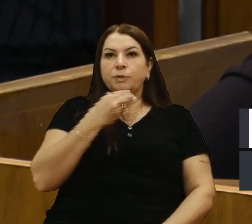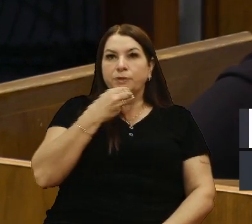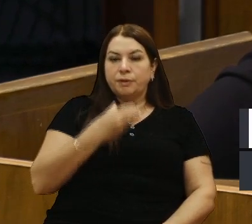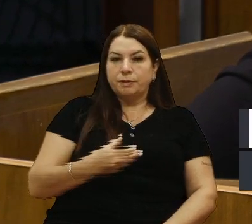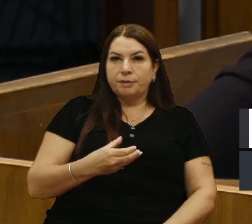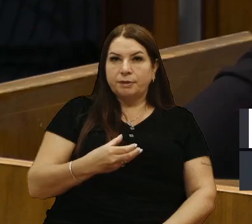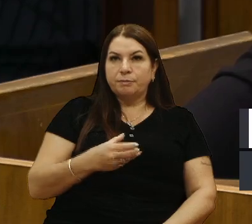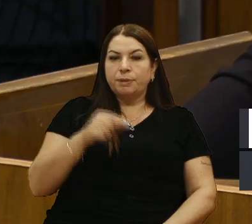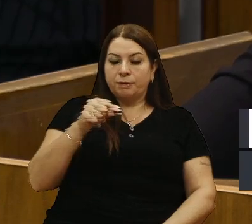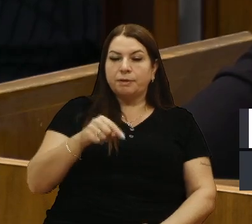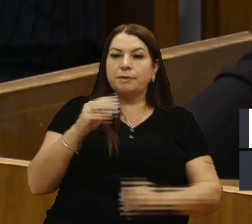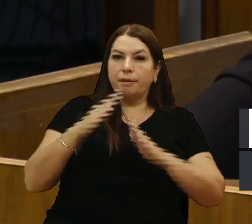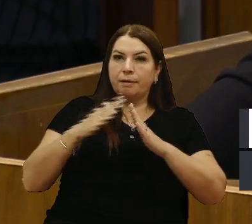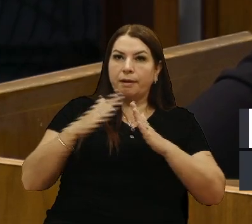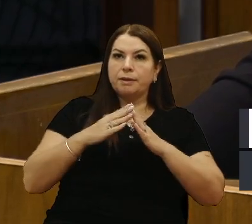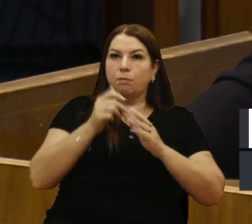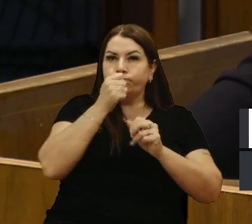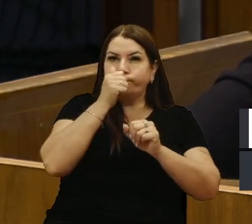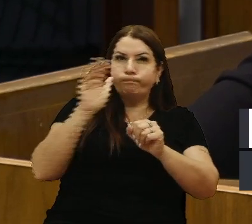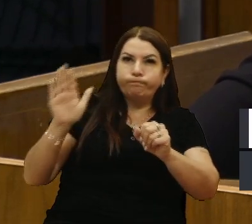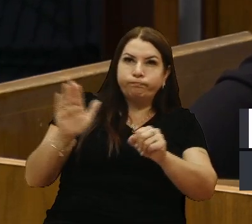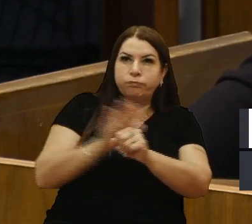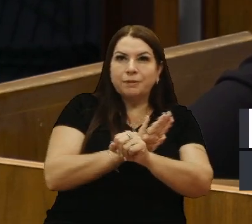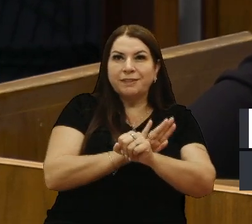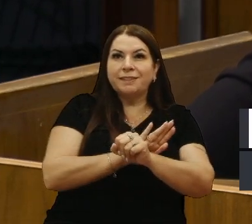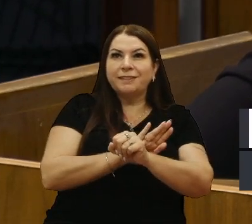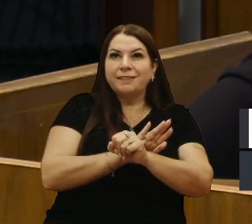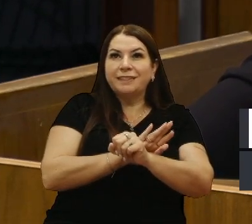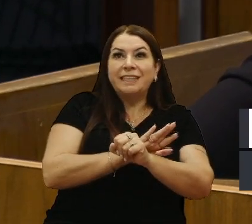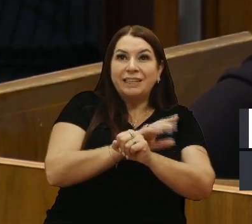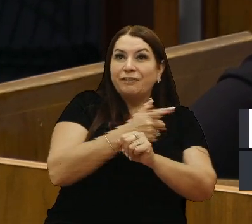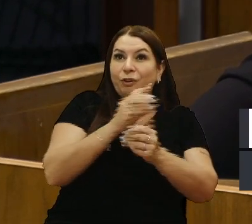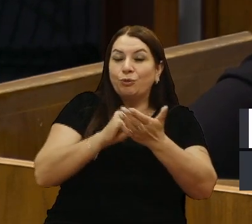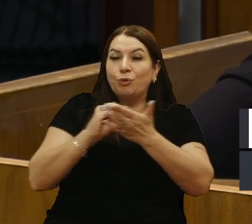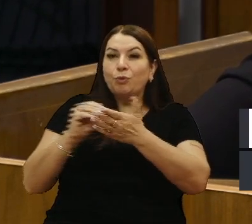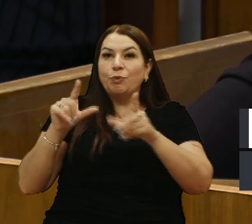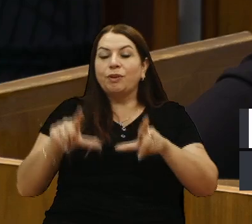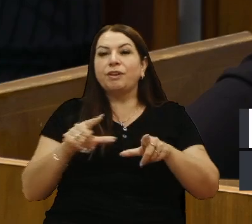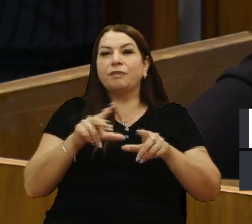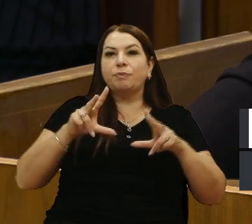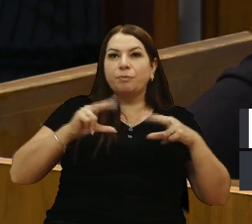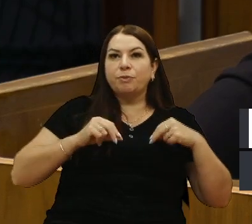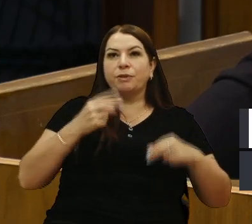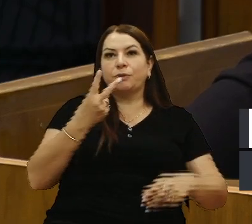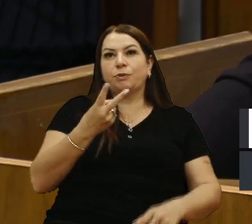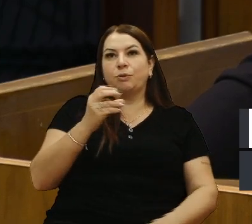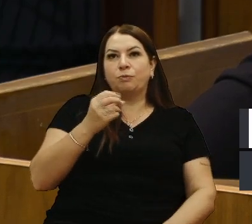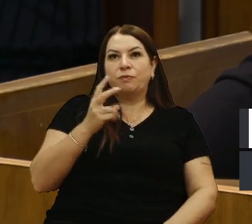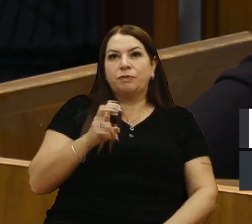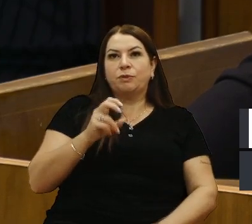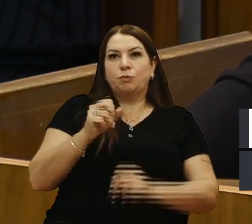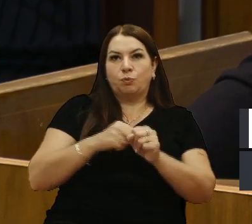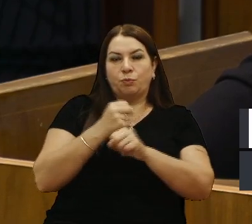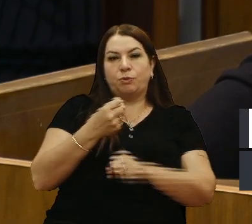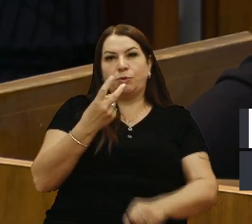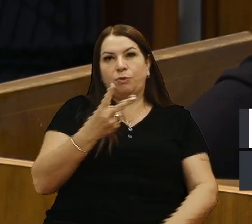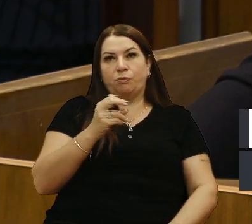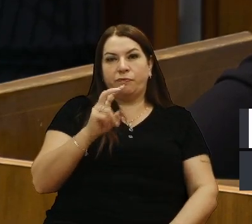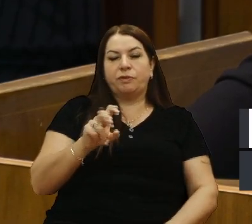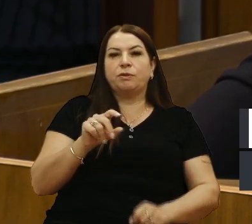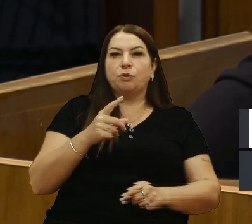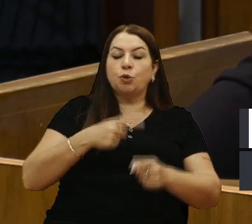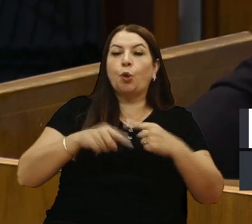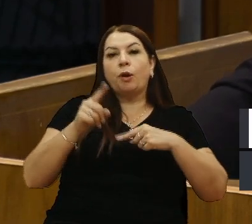dezembro, nesta casa lotada, que ficou pequena já, realizamos o mérito 2025, ano 2025, tornando